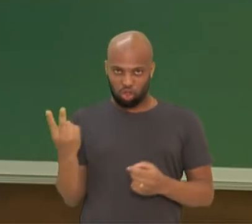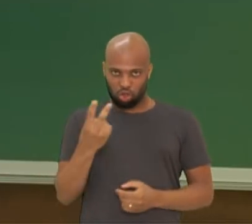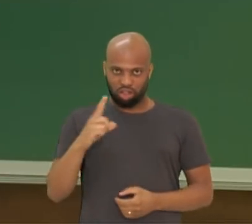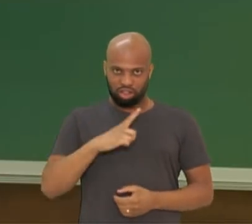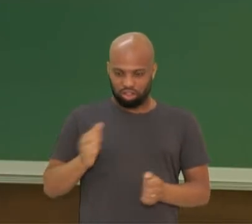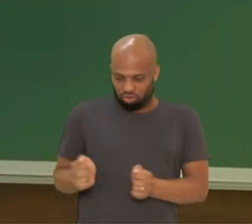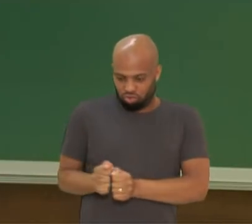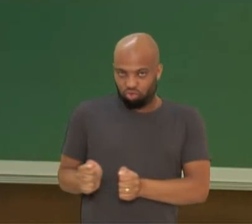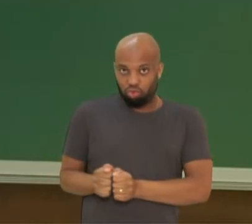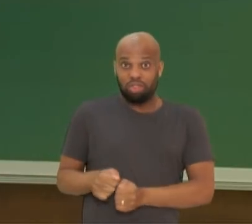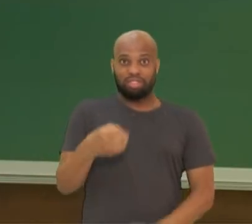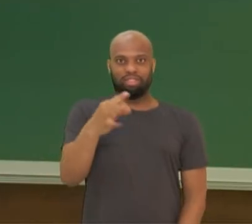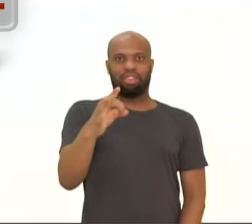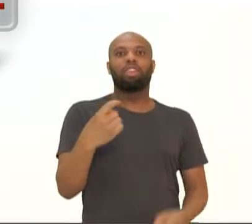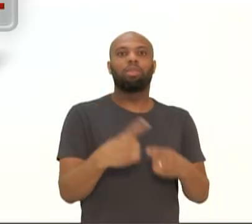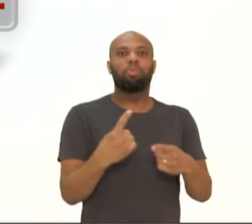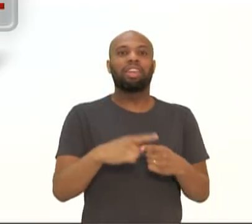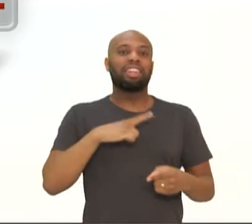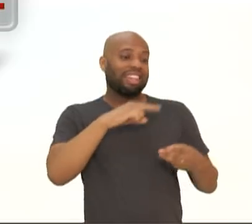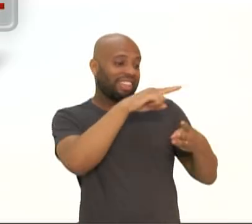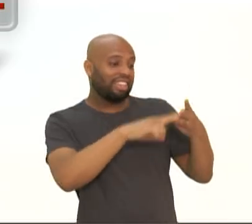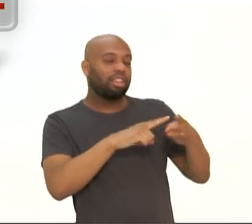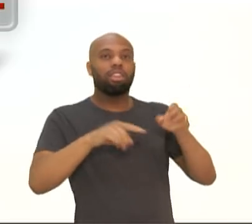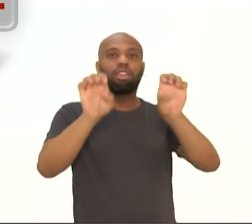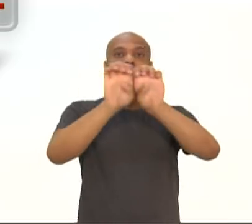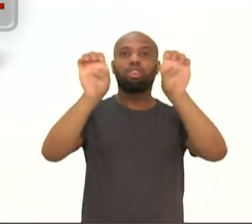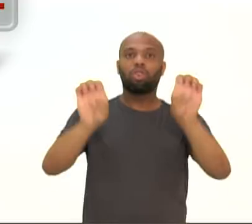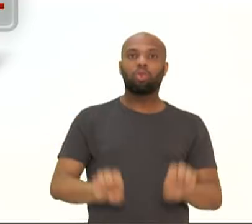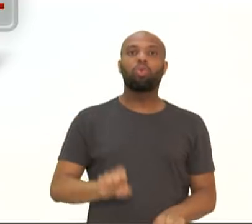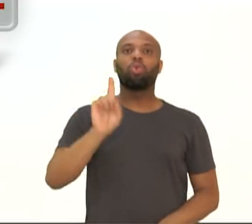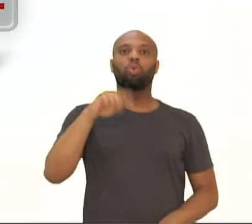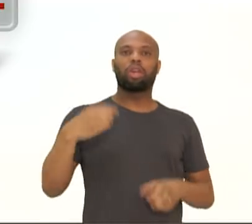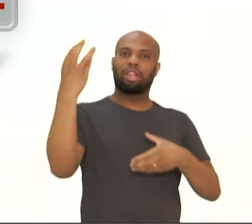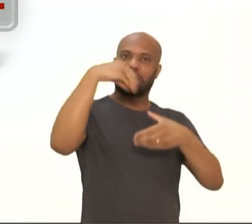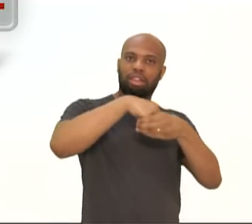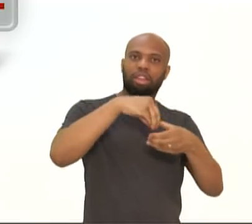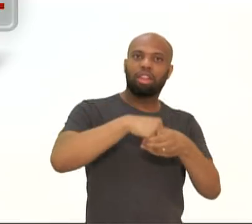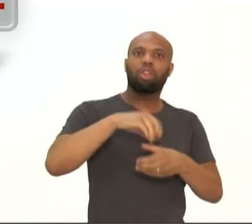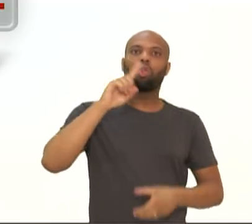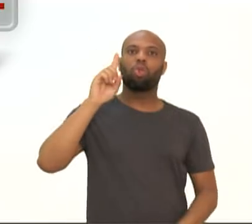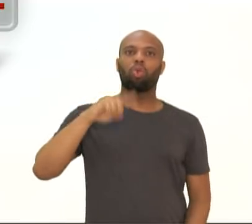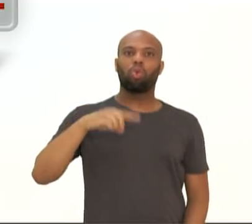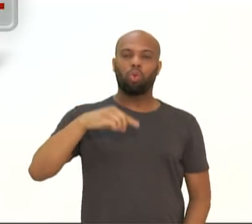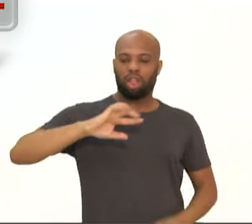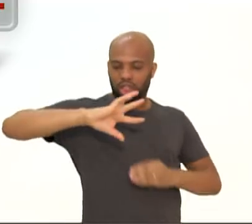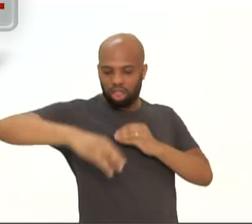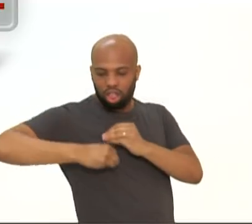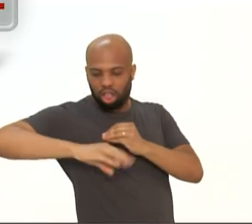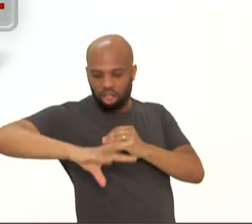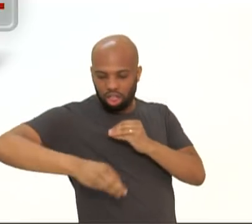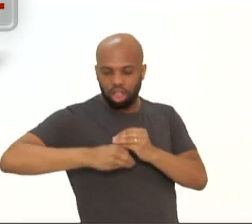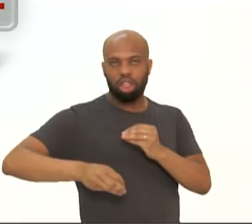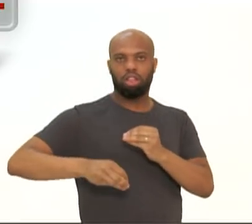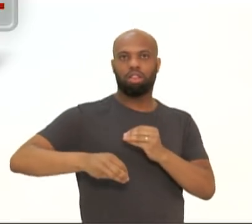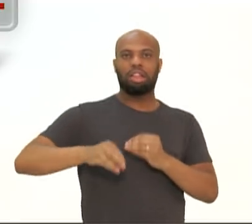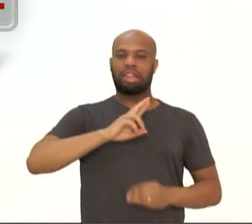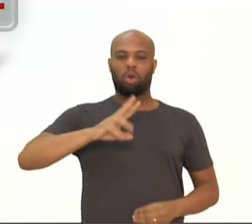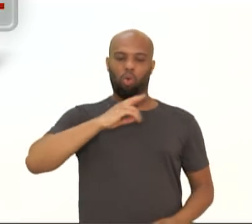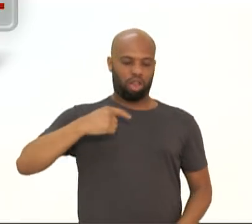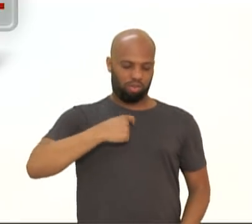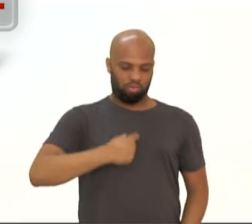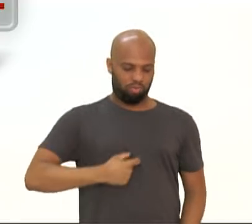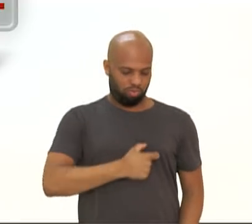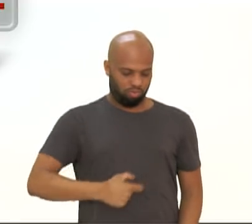está correta, porque essas três estruturas fazem parte do que nós chamamos de glândulas anexas, tá? E não do tubo